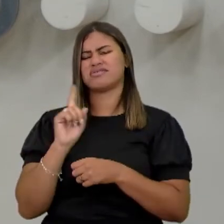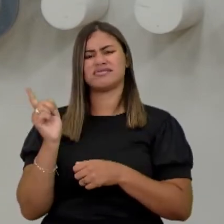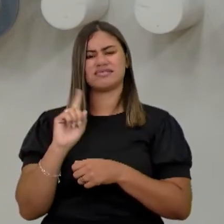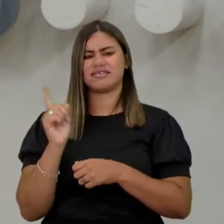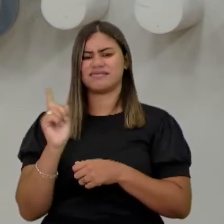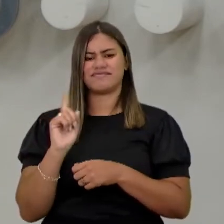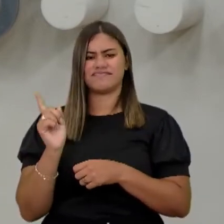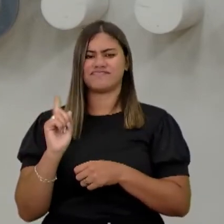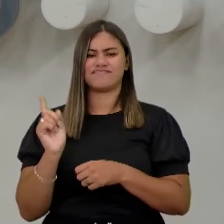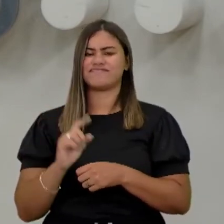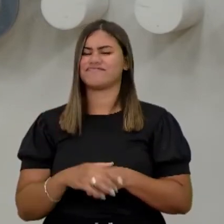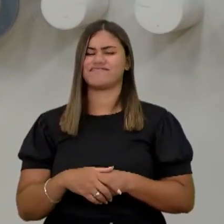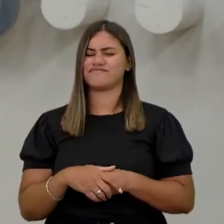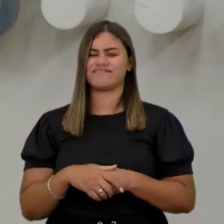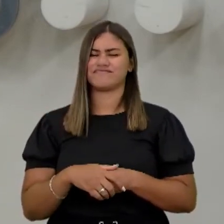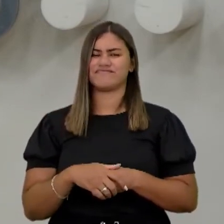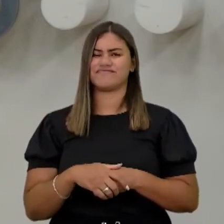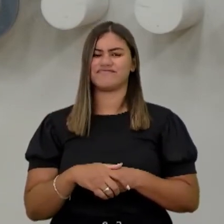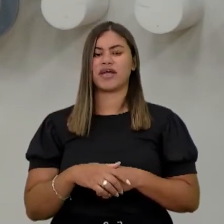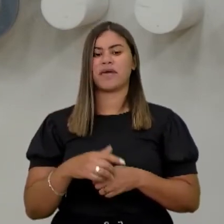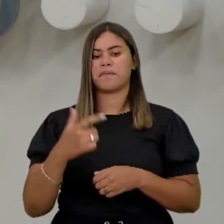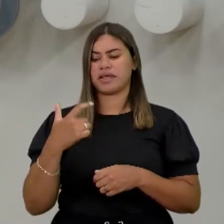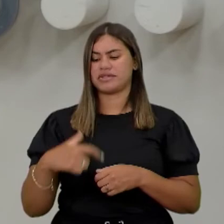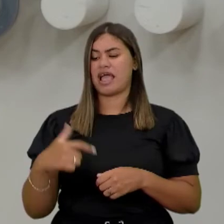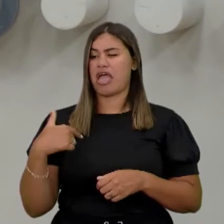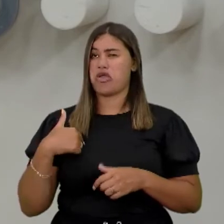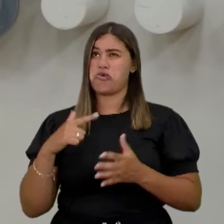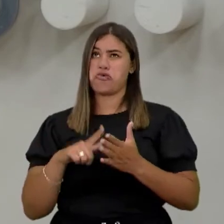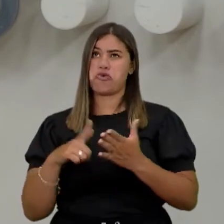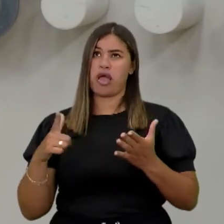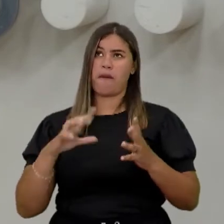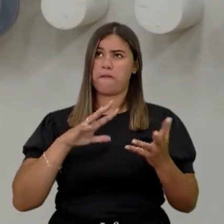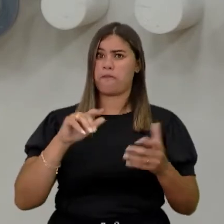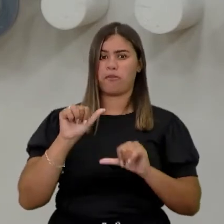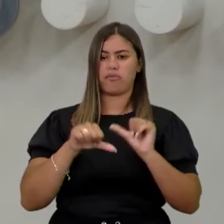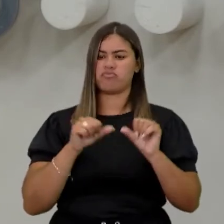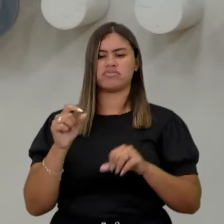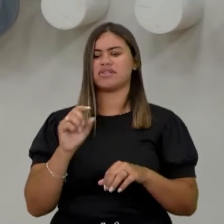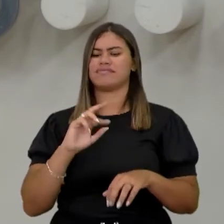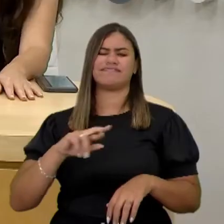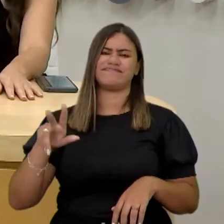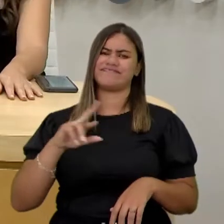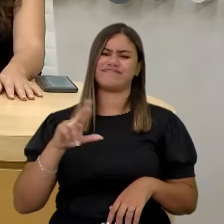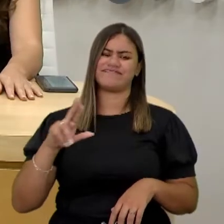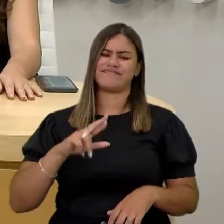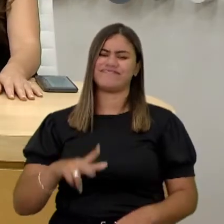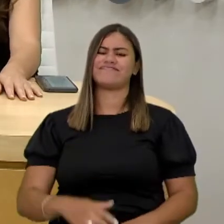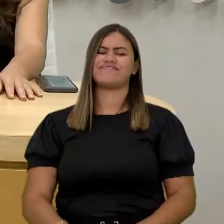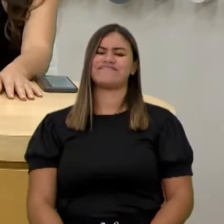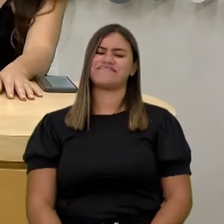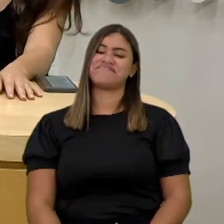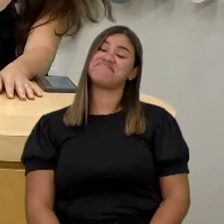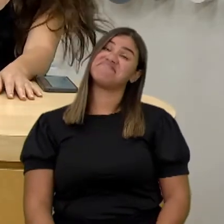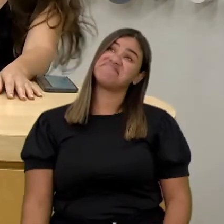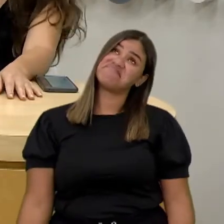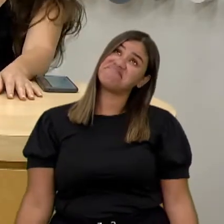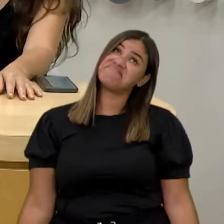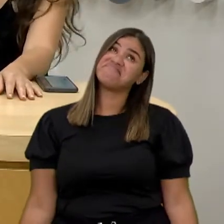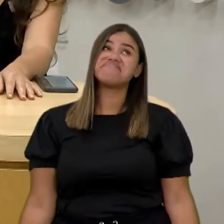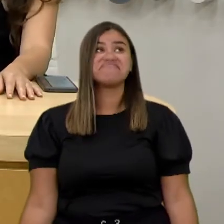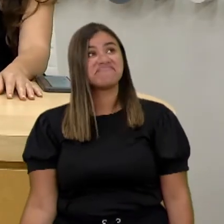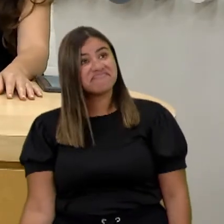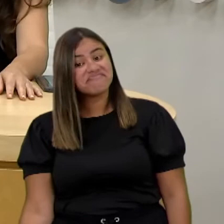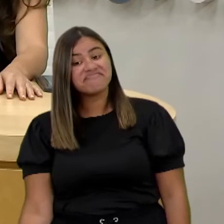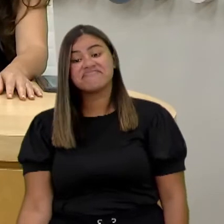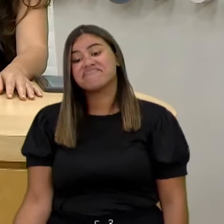você acreditar que você vai ser um jornalista que vai mudar o mundo. Aí pronto, falei. Então, mas... Não sei, mas vamos pensar assim. Sei. Não sei, vamos pensar. Não, porque a ideia.